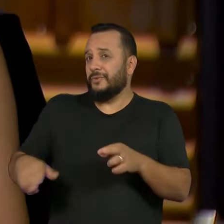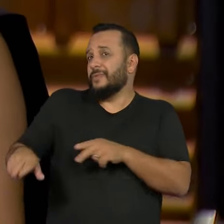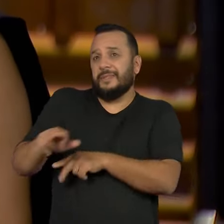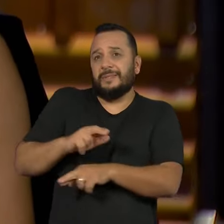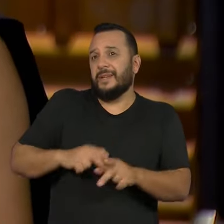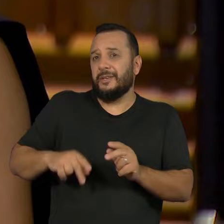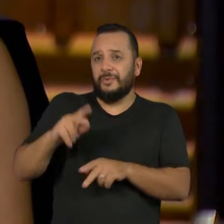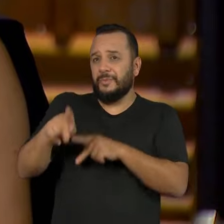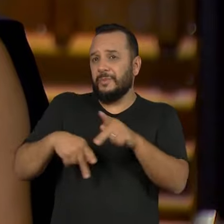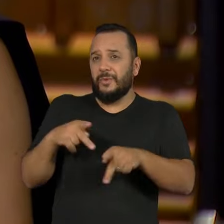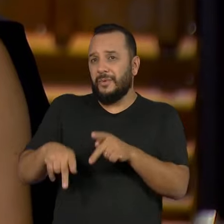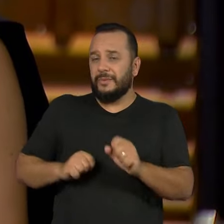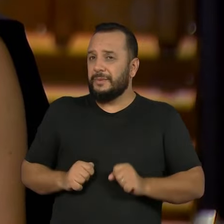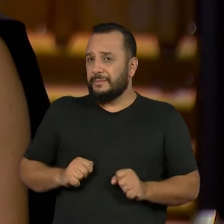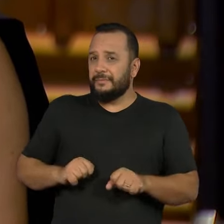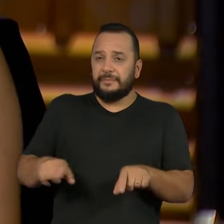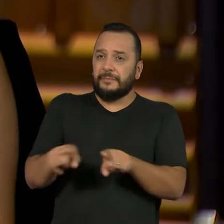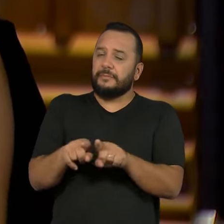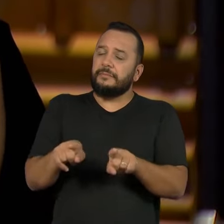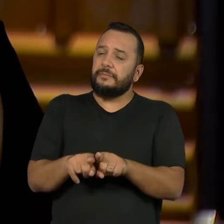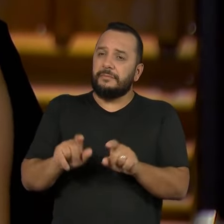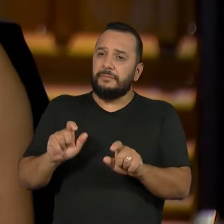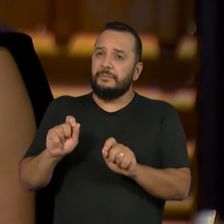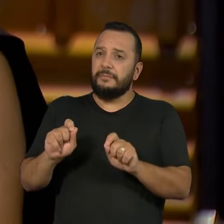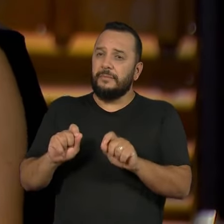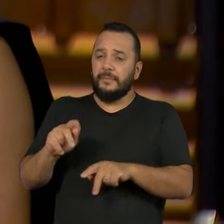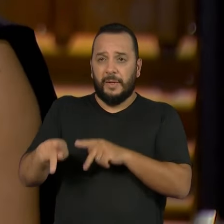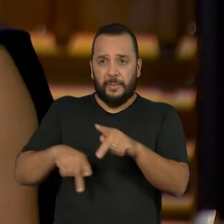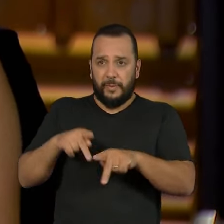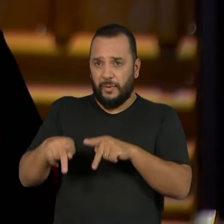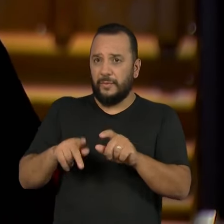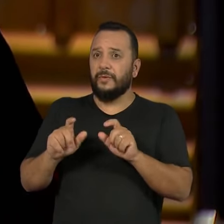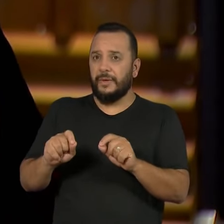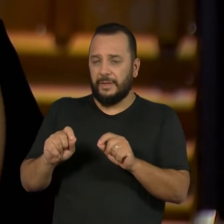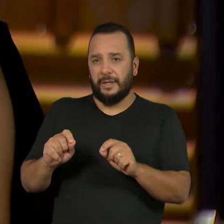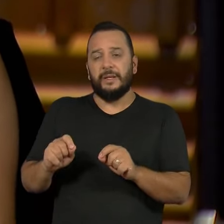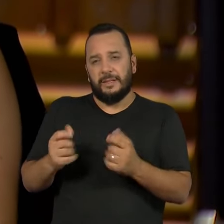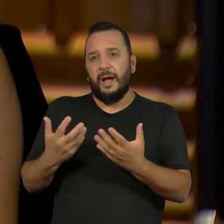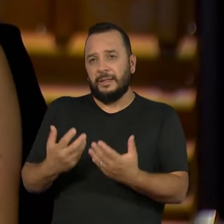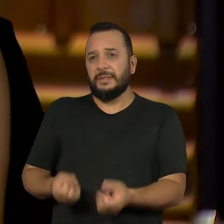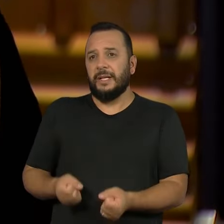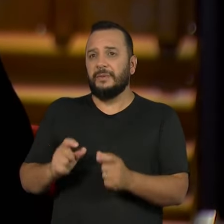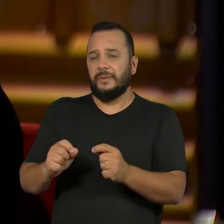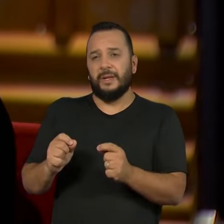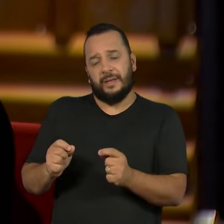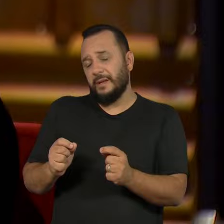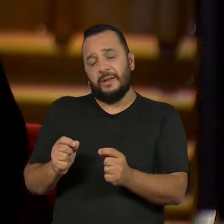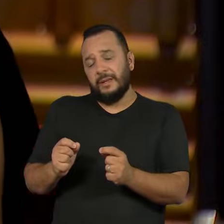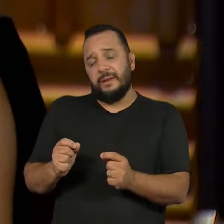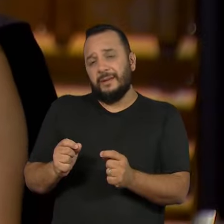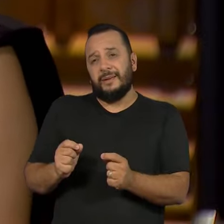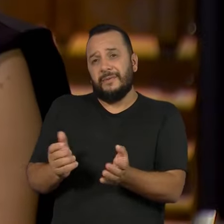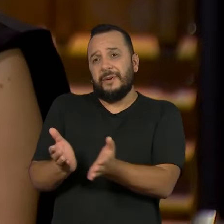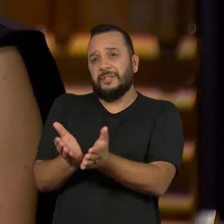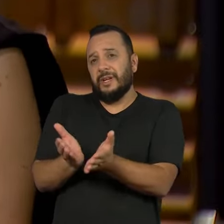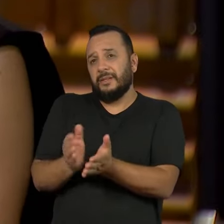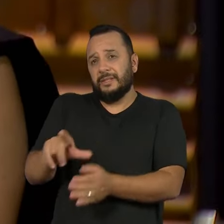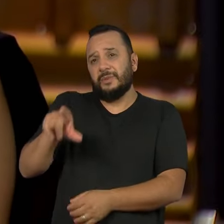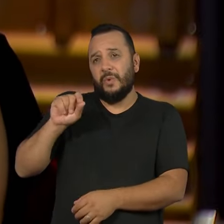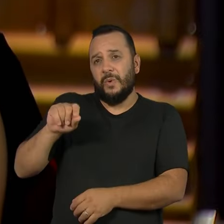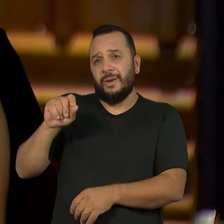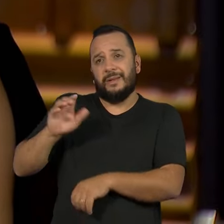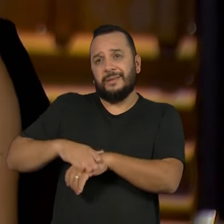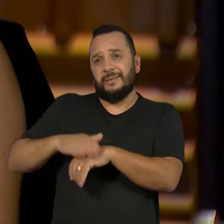a gente tá falando a gente tá falando de uma população que migra ou que se torna evangélica por por opção por